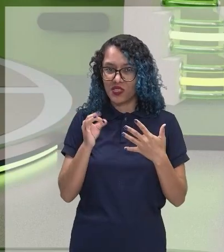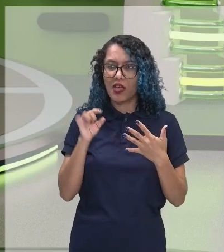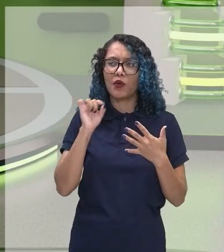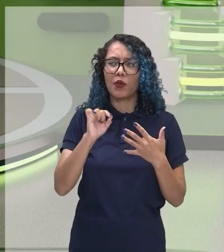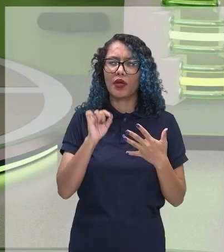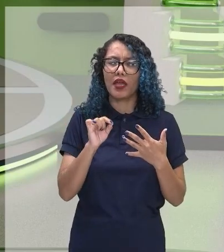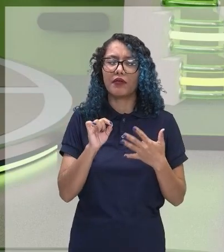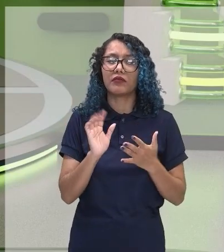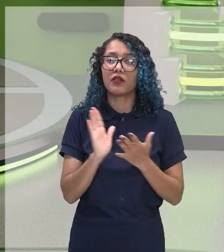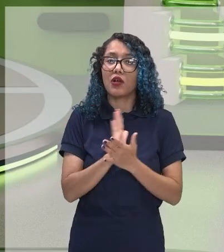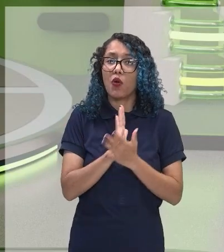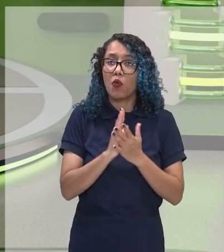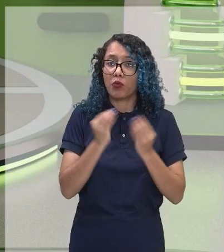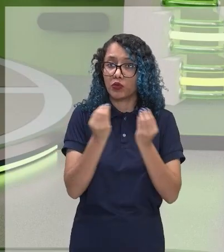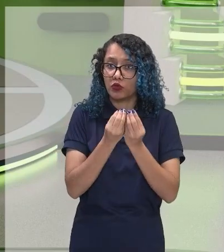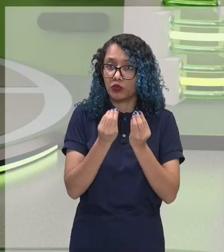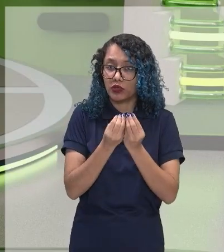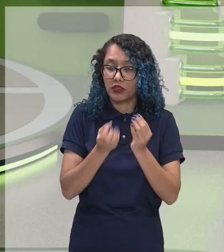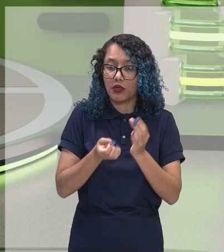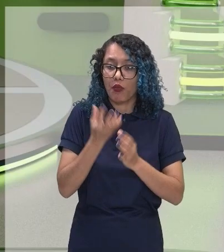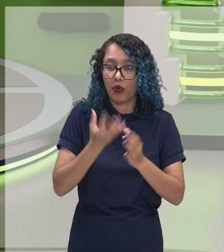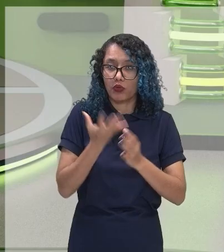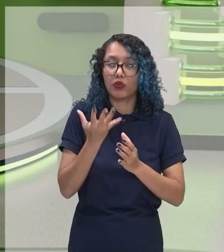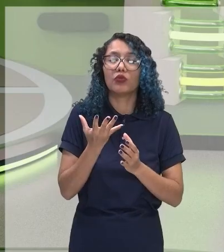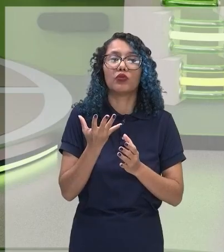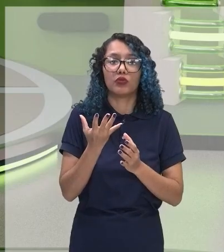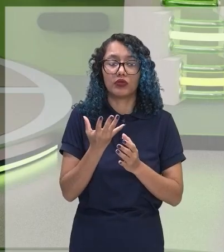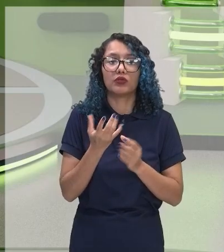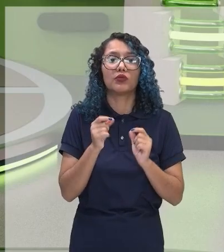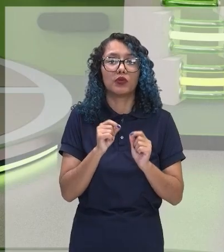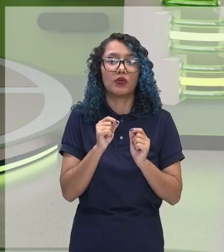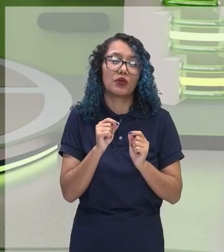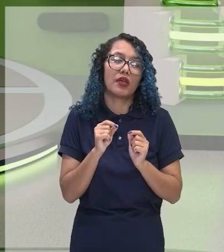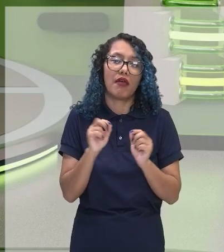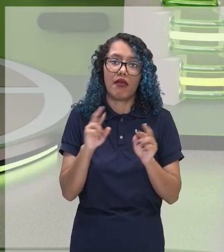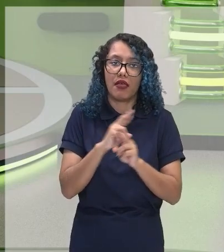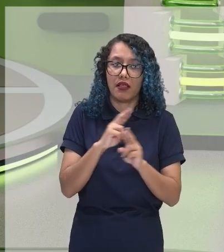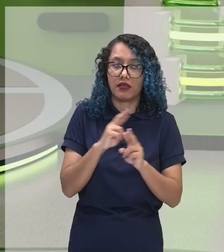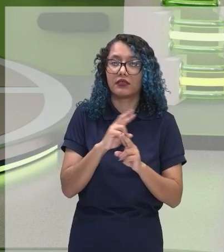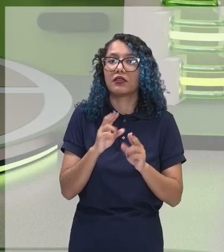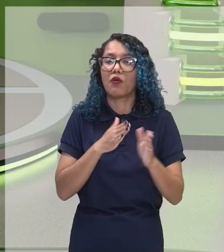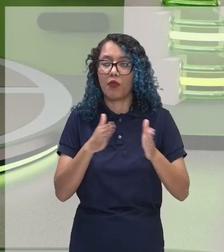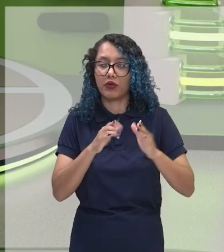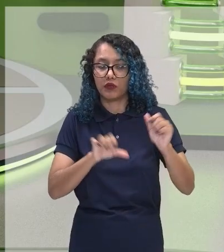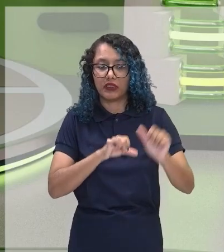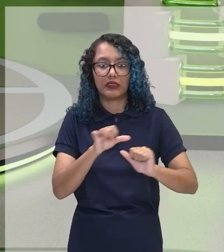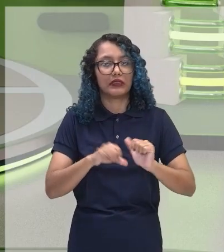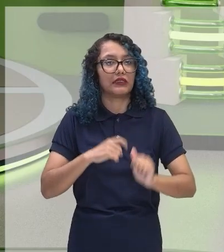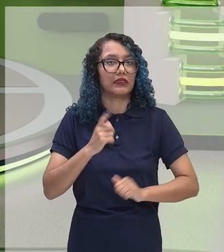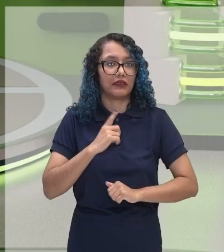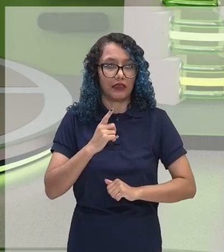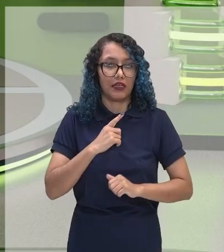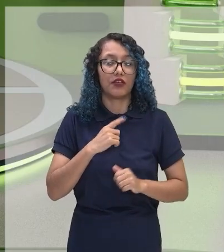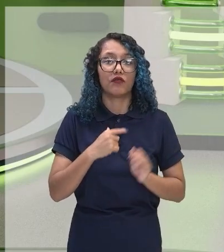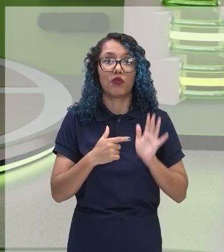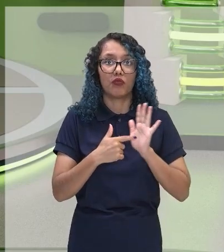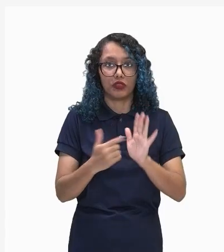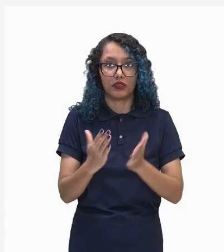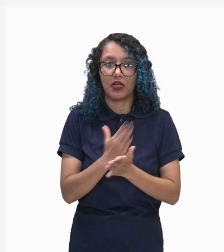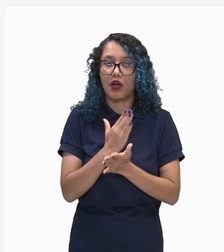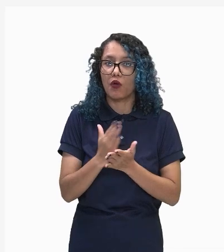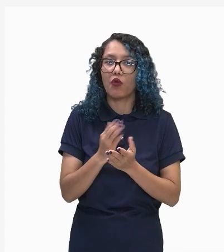produzir algumas substâncias que vão estar relacionadas com a questão da puberdade. Então, vamos conhecer quais são algumas